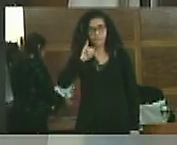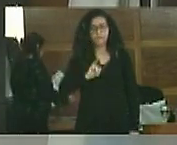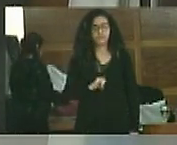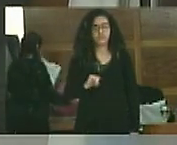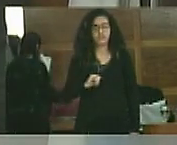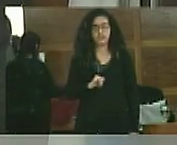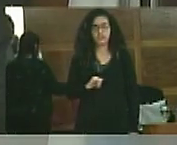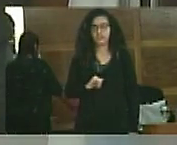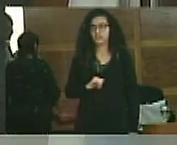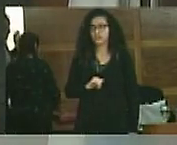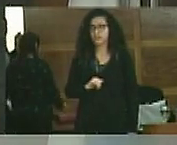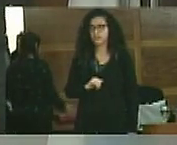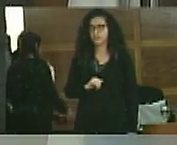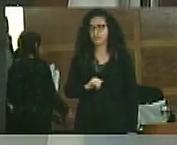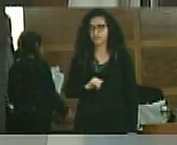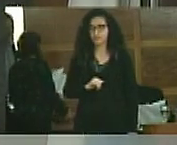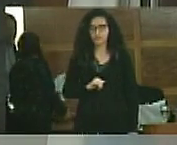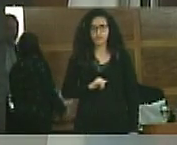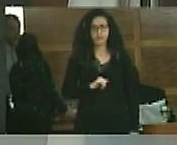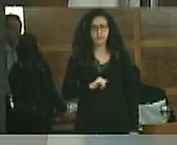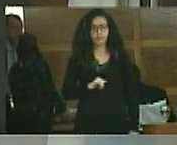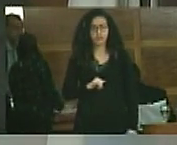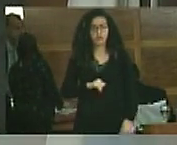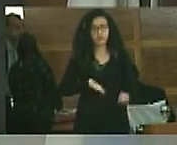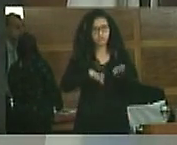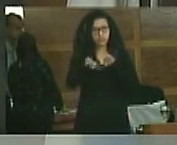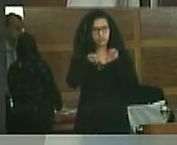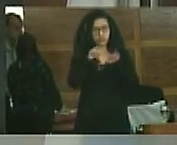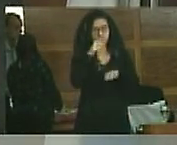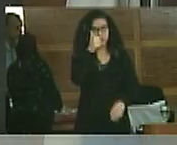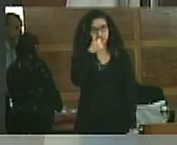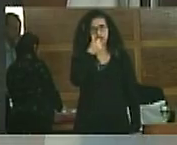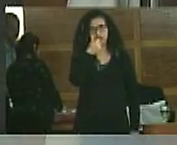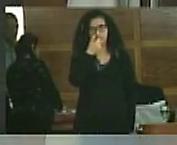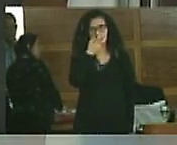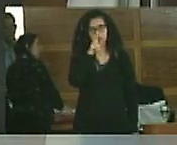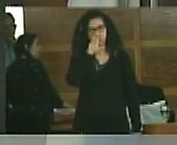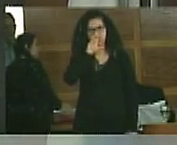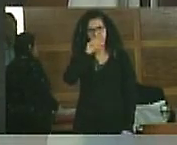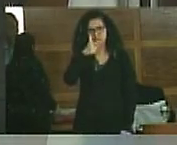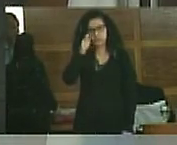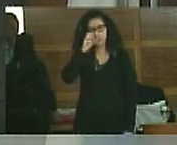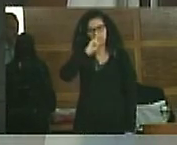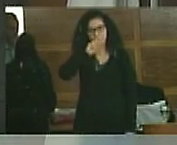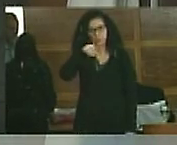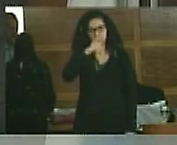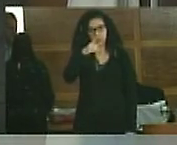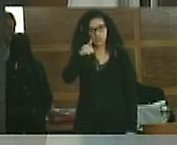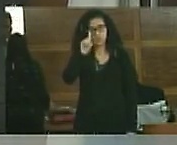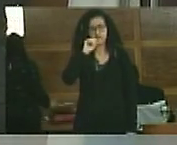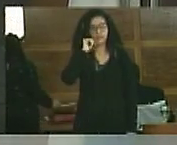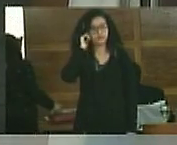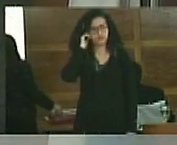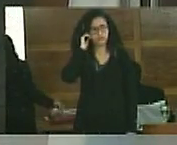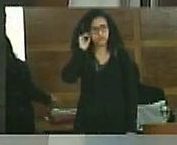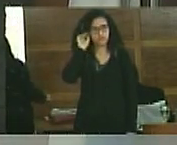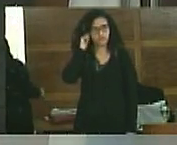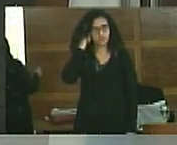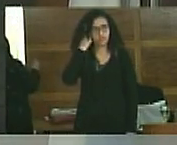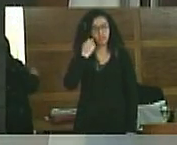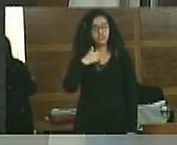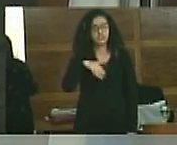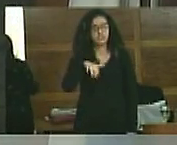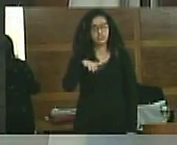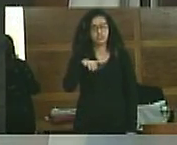Autopista Madem, Colón, Panamá, 152 milhões. Arqueduto de Chaco,